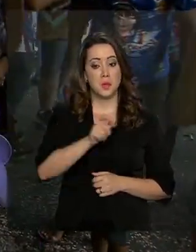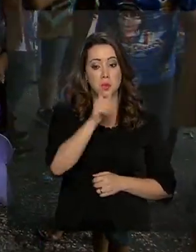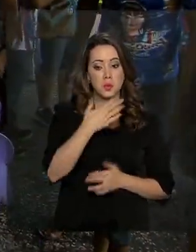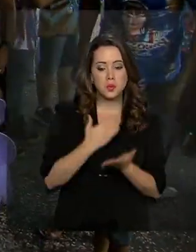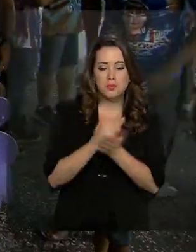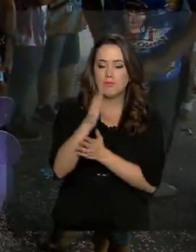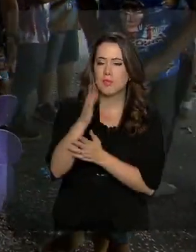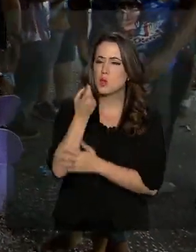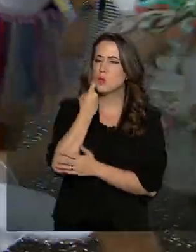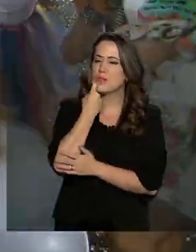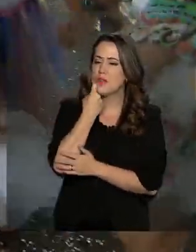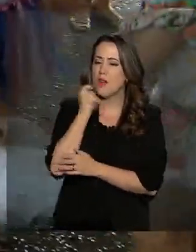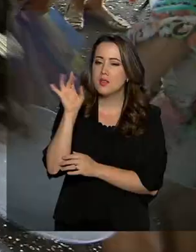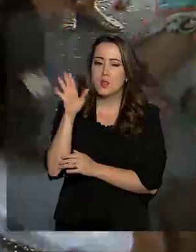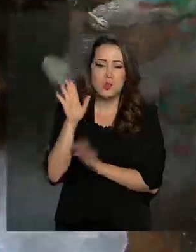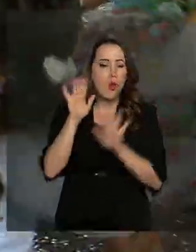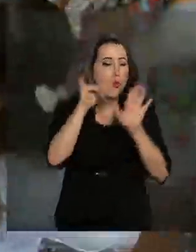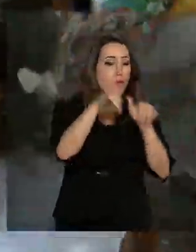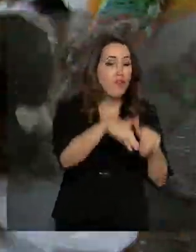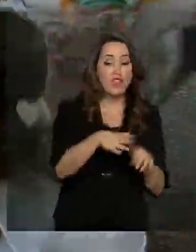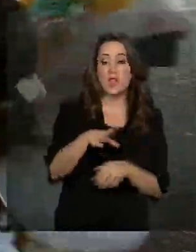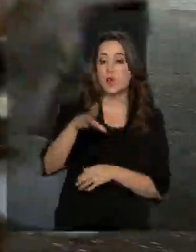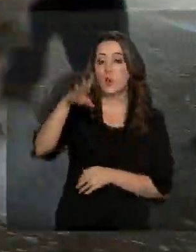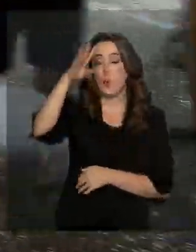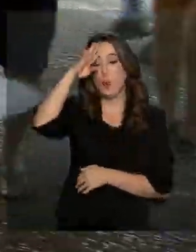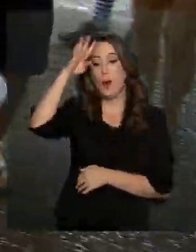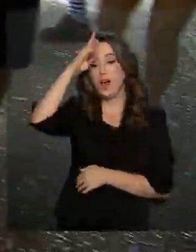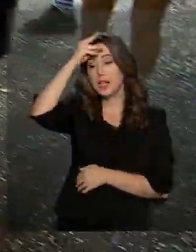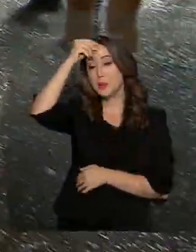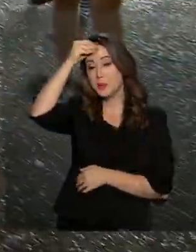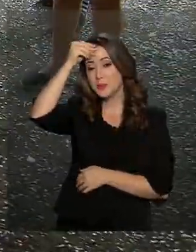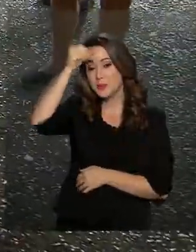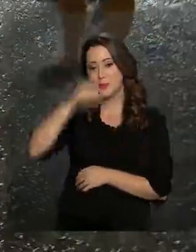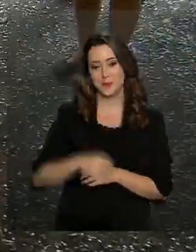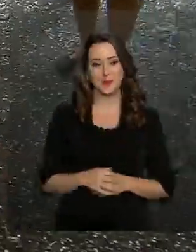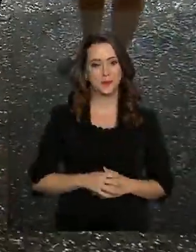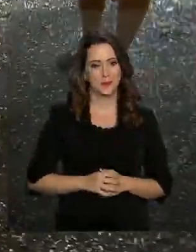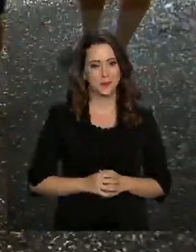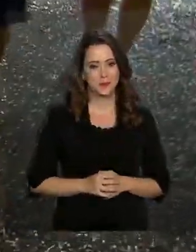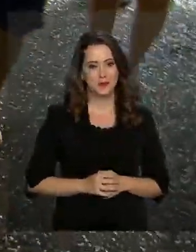gente que começou na sexta e só vai parar na quarta-feira de cinzas.